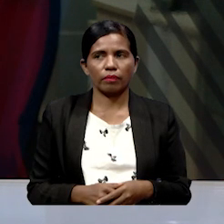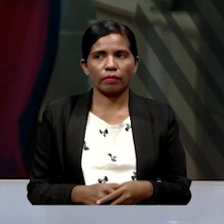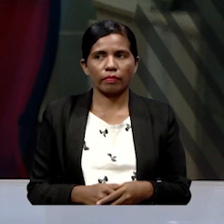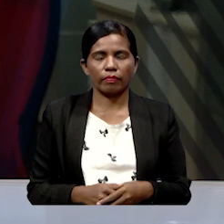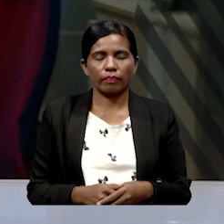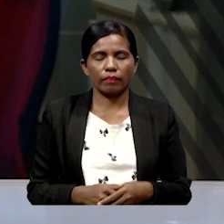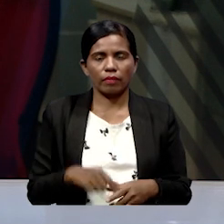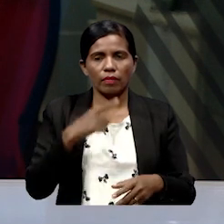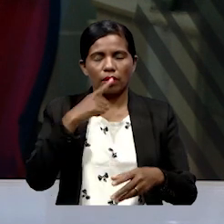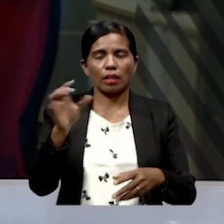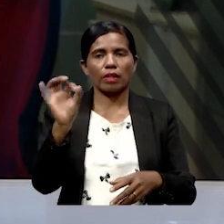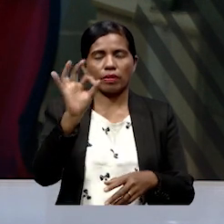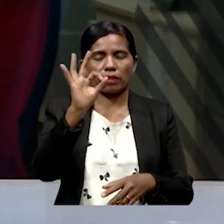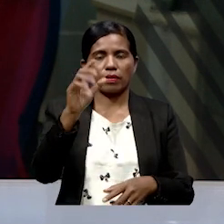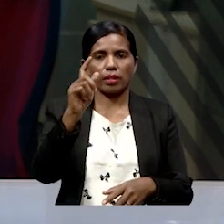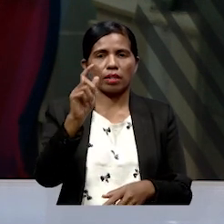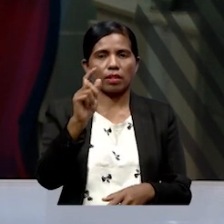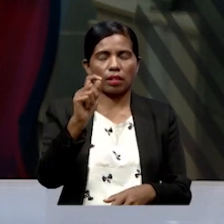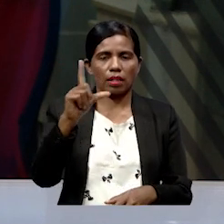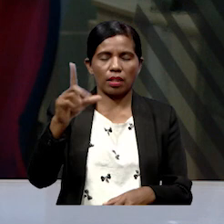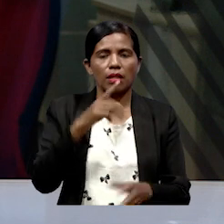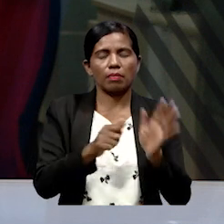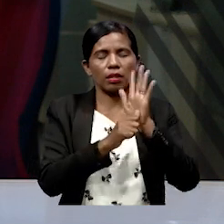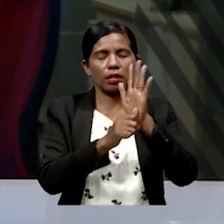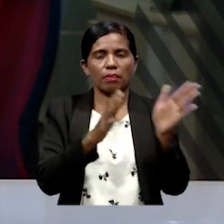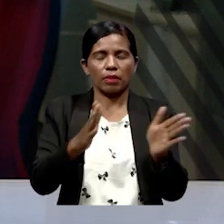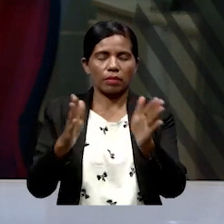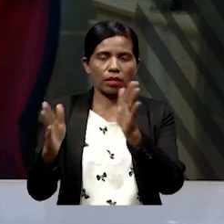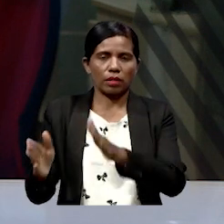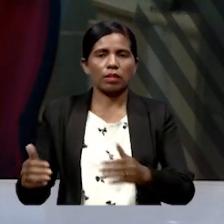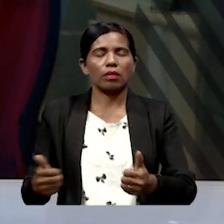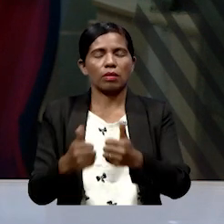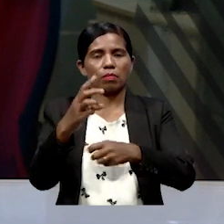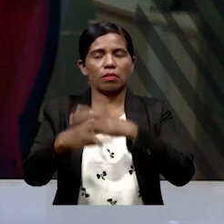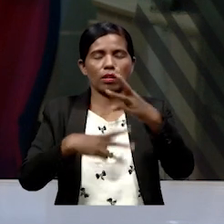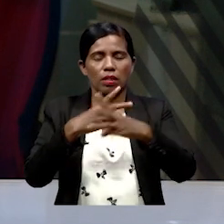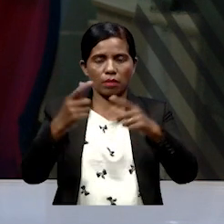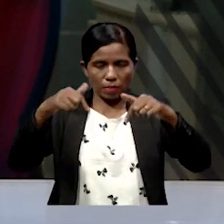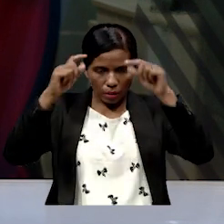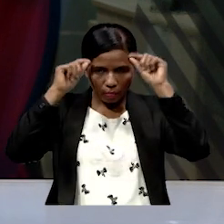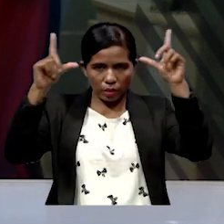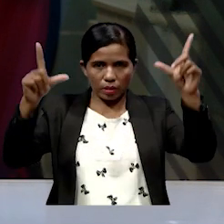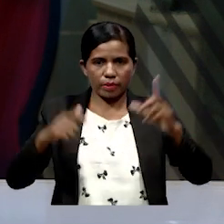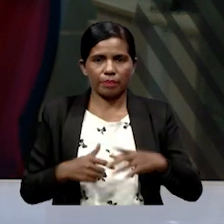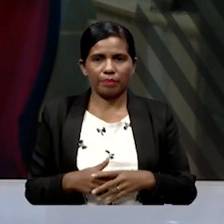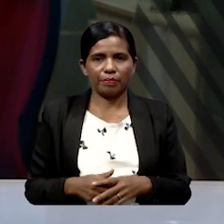Federação Futebol Timor-Leste apresenta a preparação para a visita à Taça Copa Mundial Mai Timor-Leste.